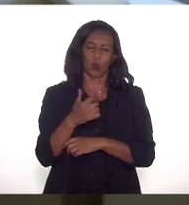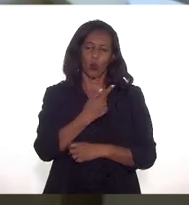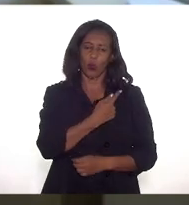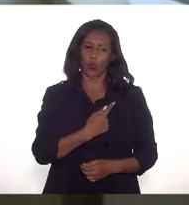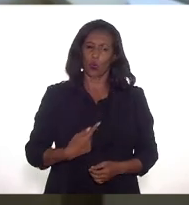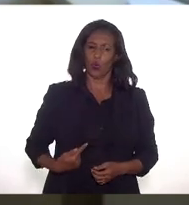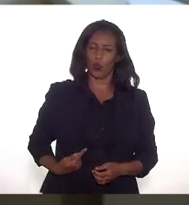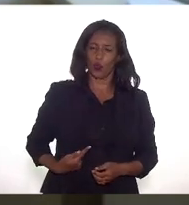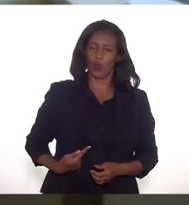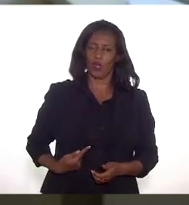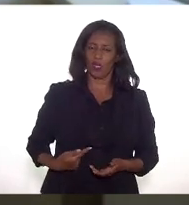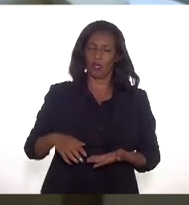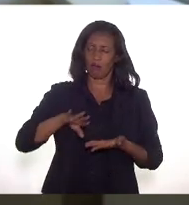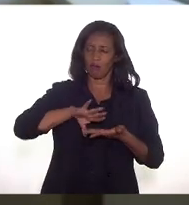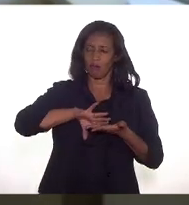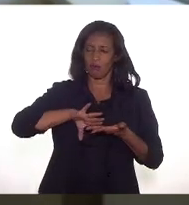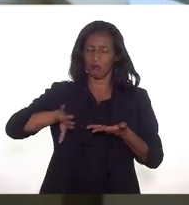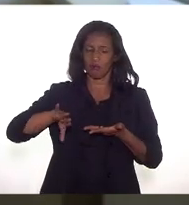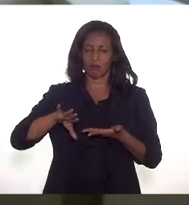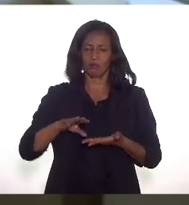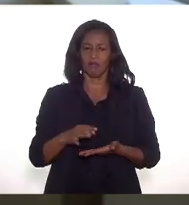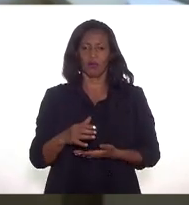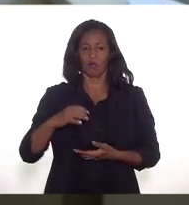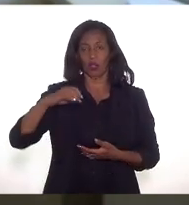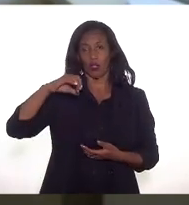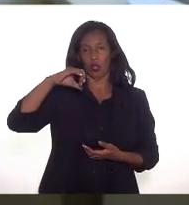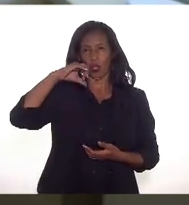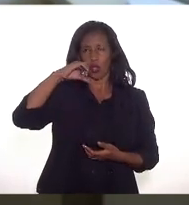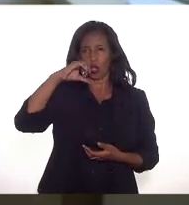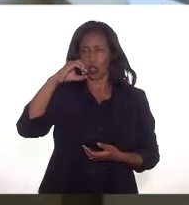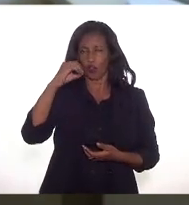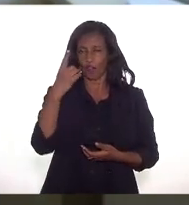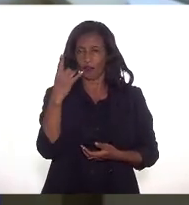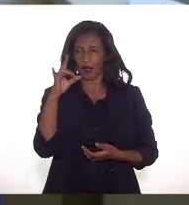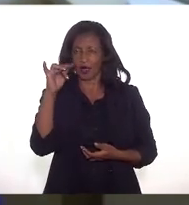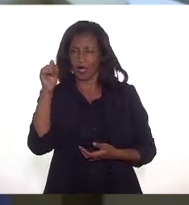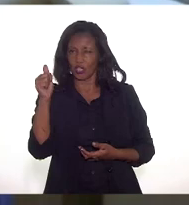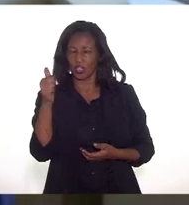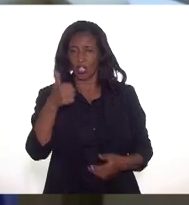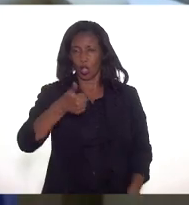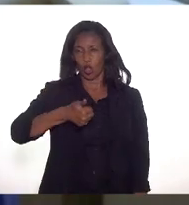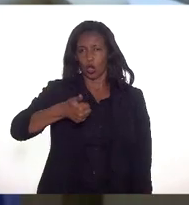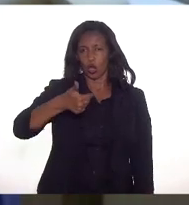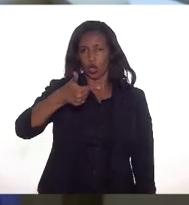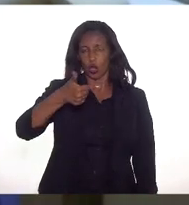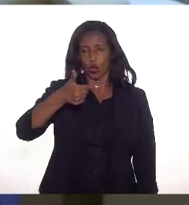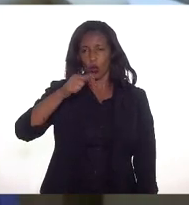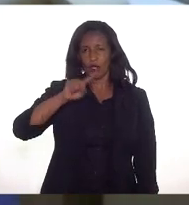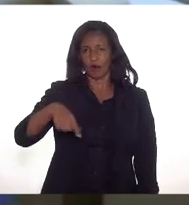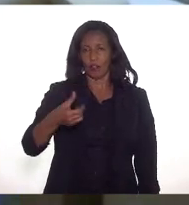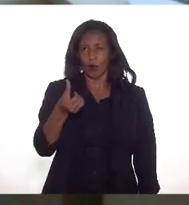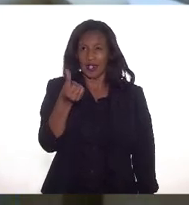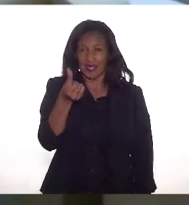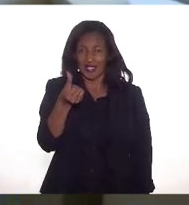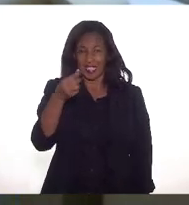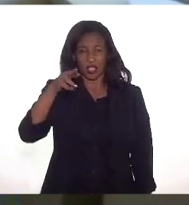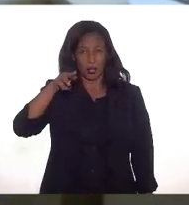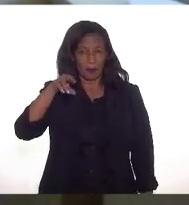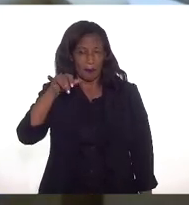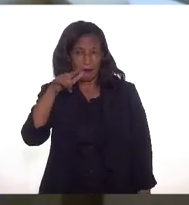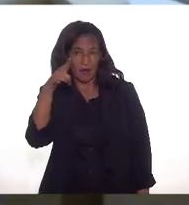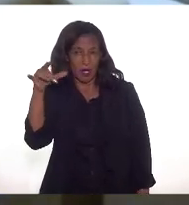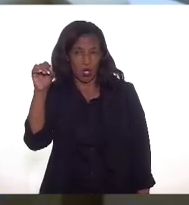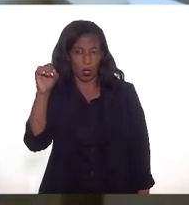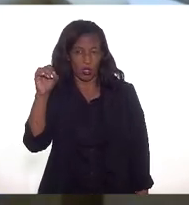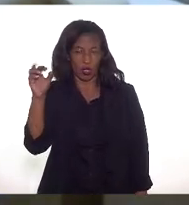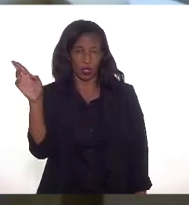governo do Estado vai oferir, nos próximos 90 dias, 12,6 bilhões de reais para o cofre do